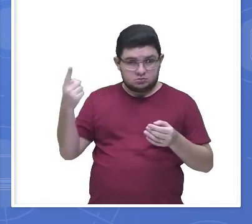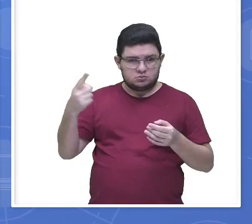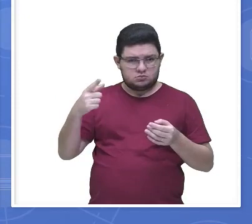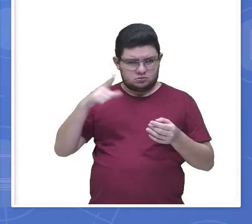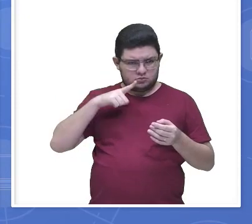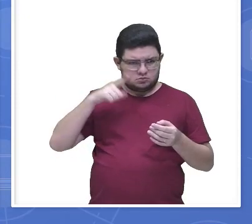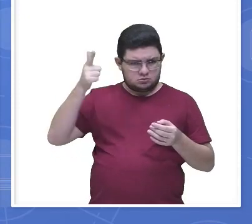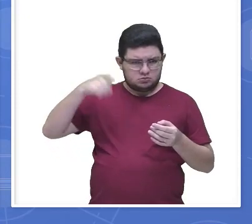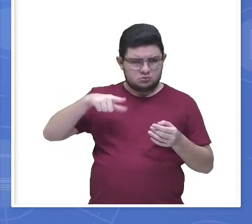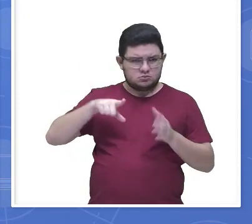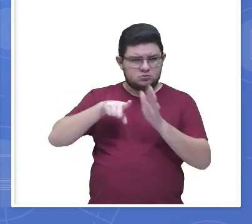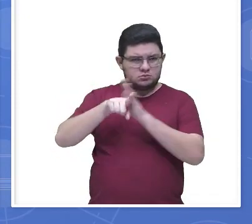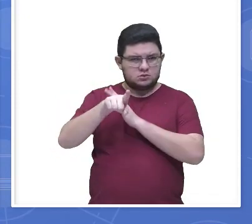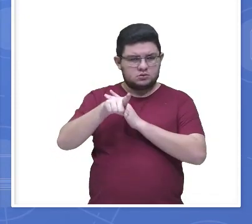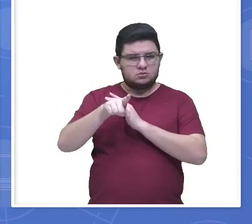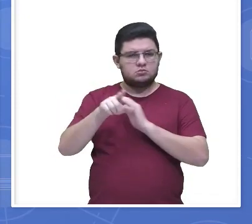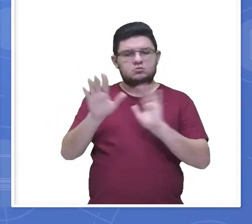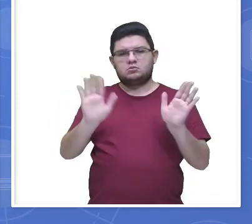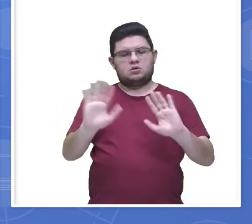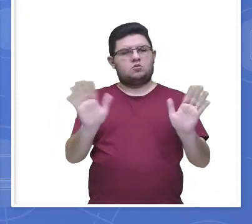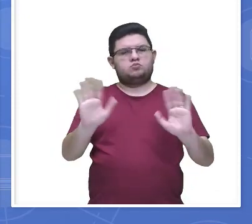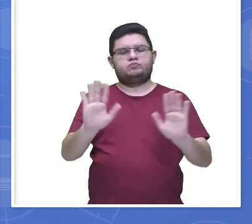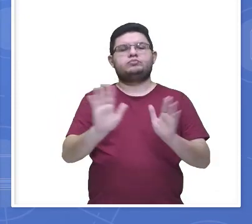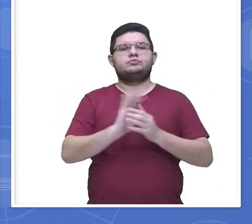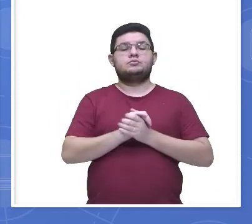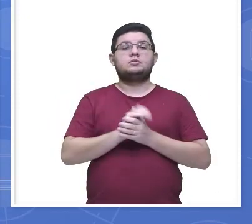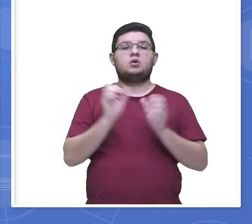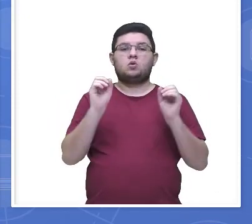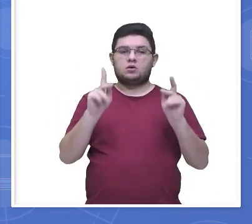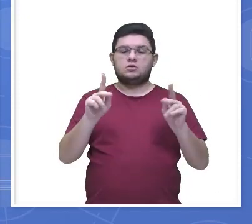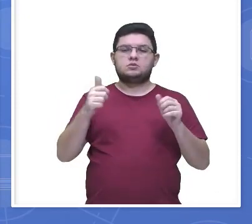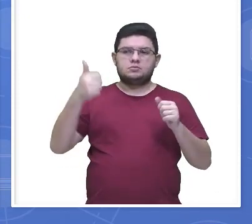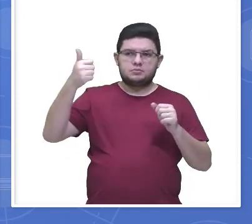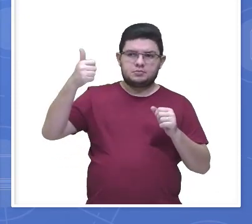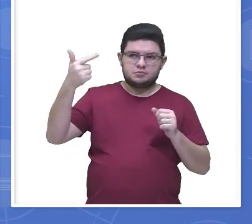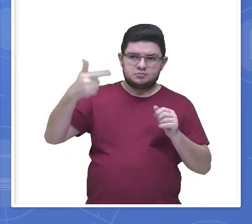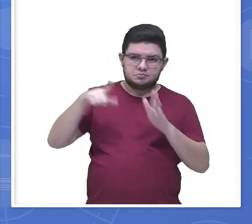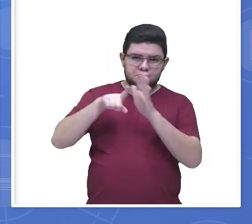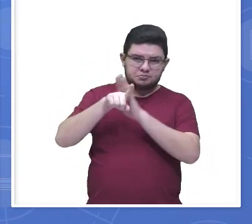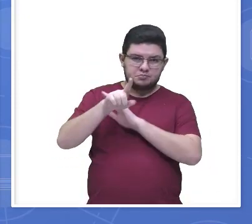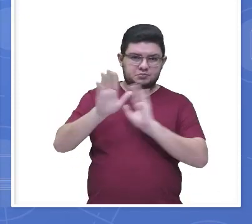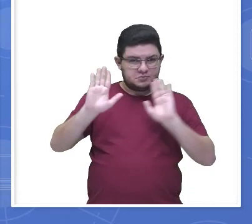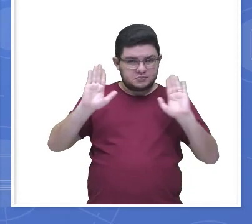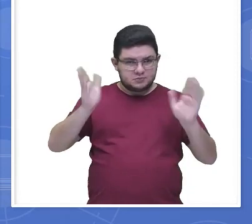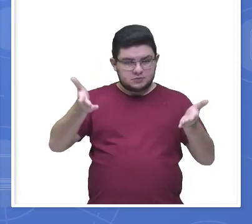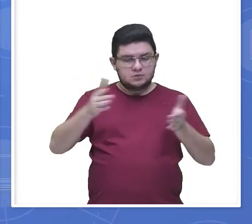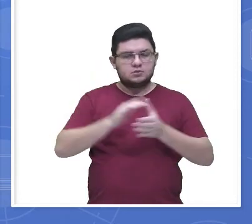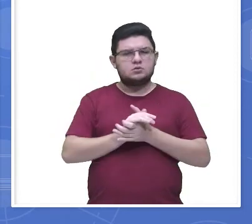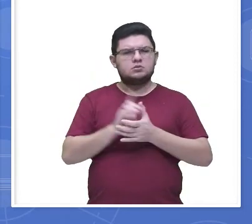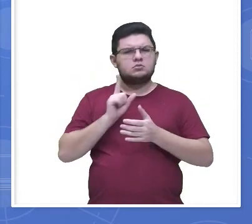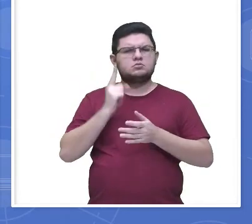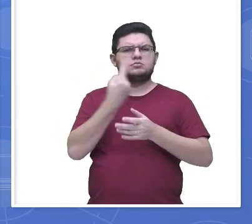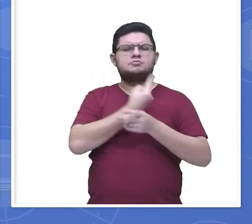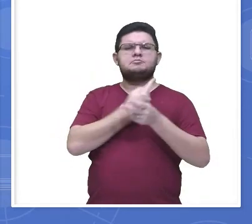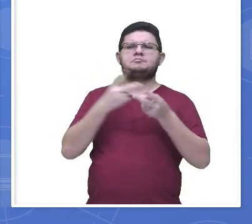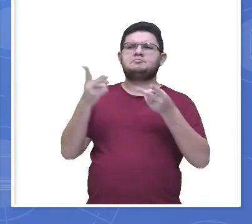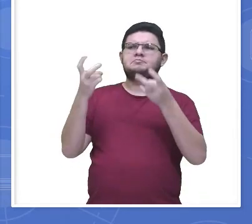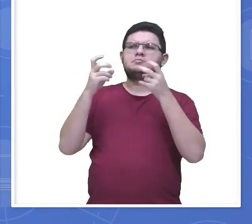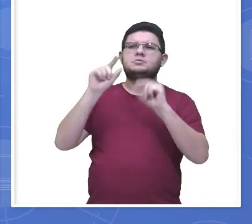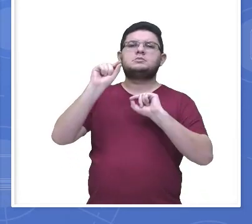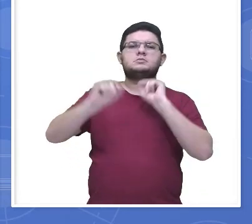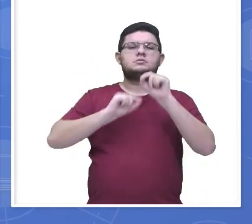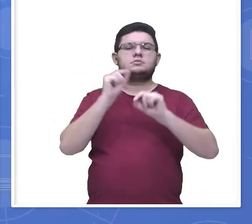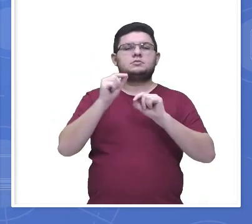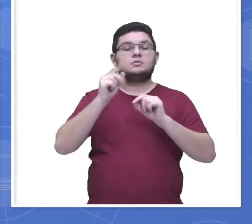uma? Não temos, né? Então a gente teve aí duas questões, né? Então, como a gente pôde observar, né, é importante a